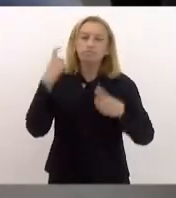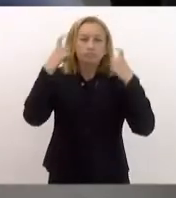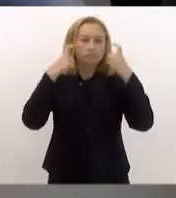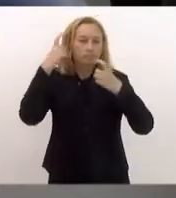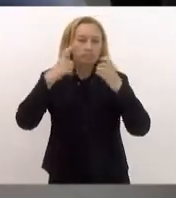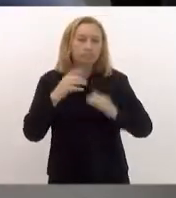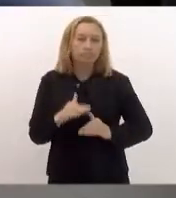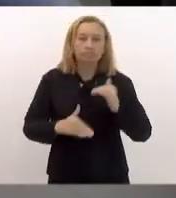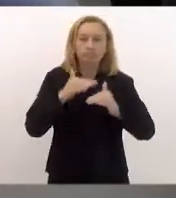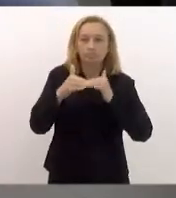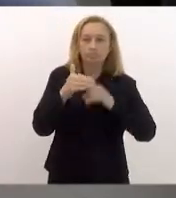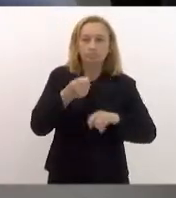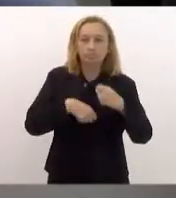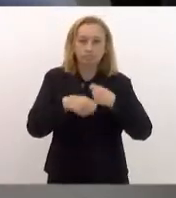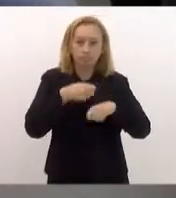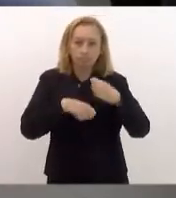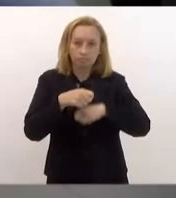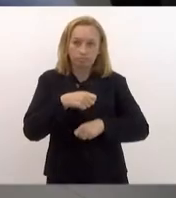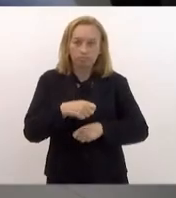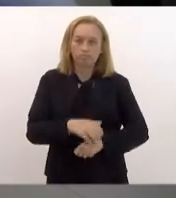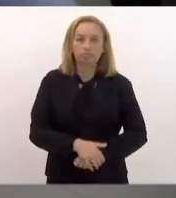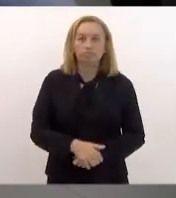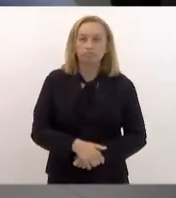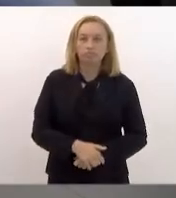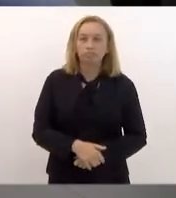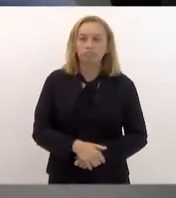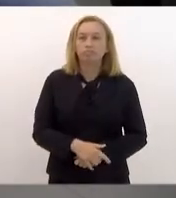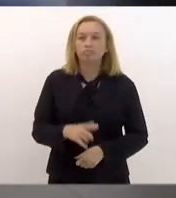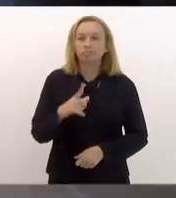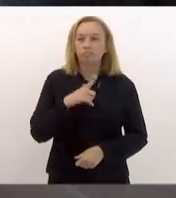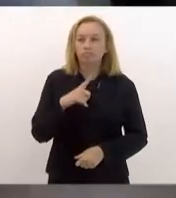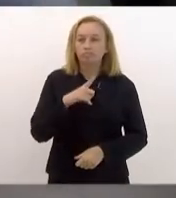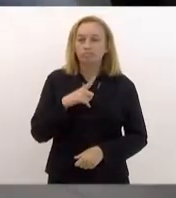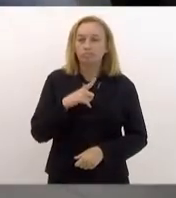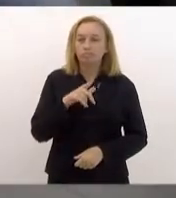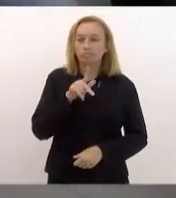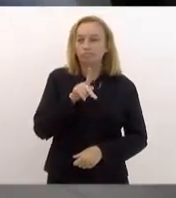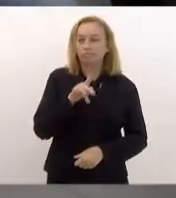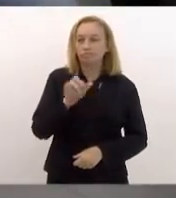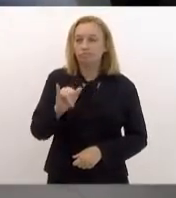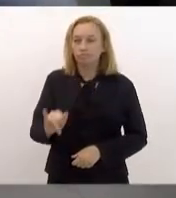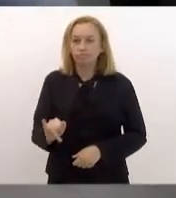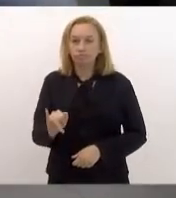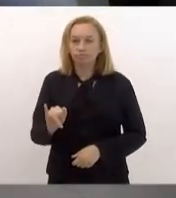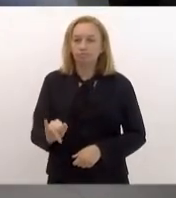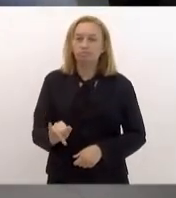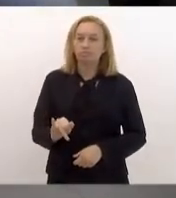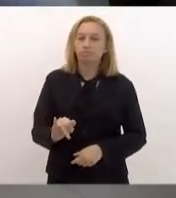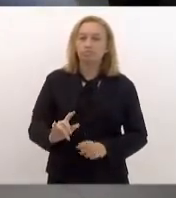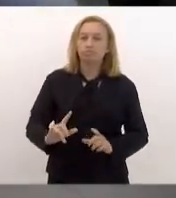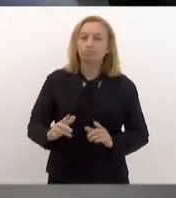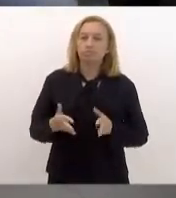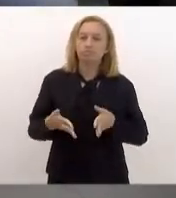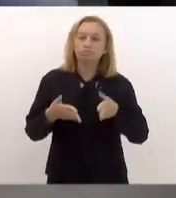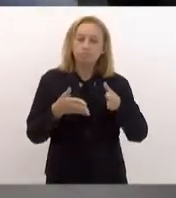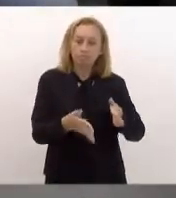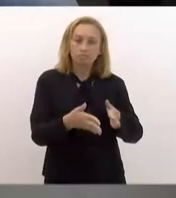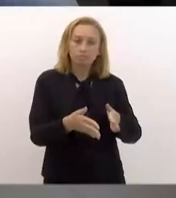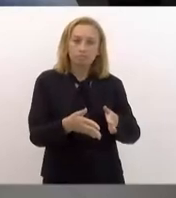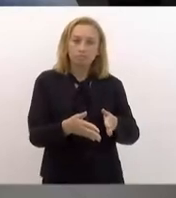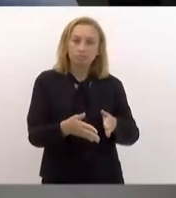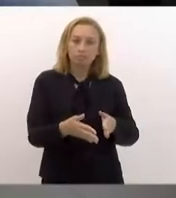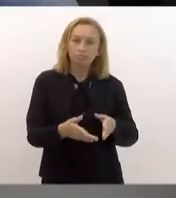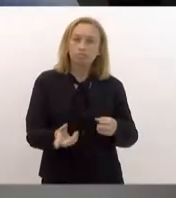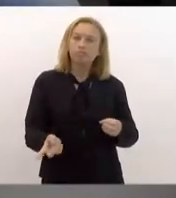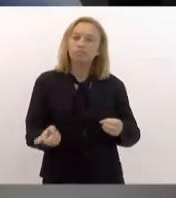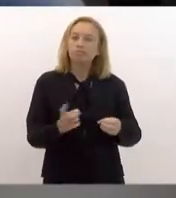com o desenvolvimento econômico. Aí nós temos no PEDUI uma ação específica voltada para isso, né? Que é lá a